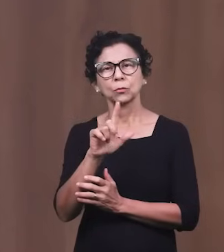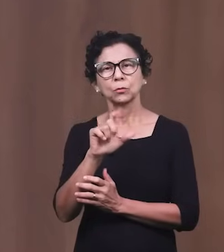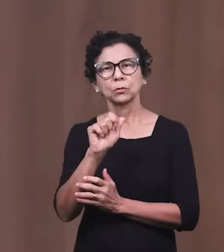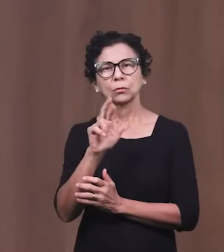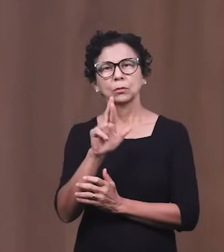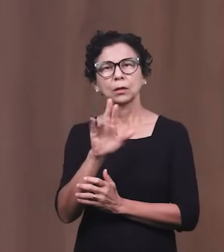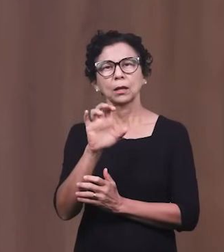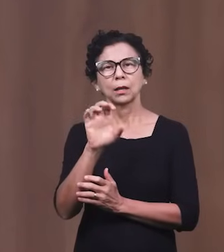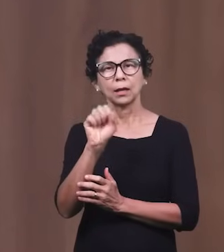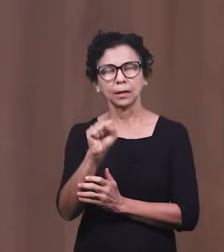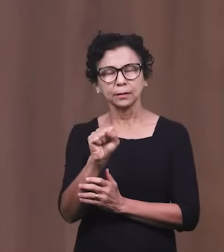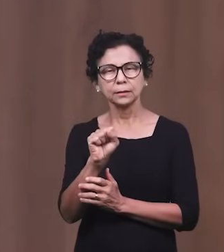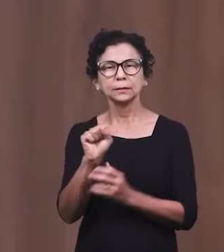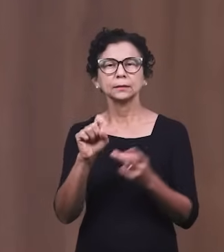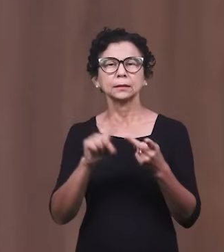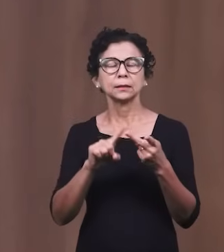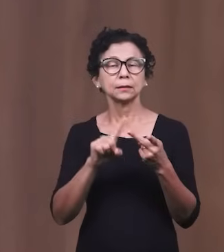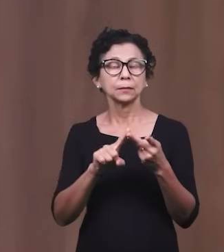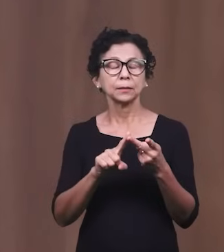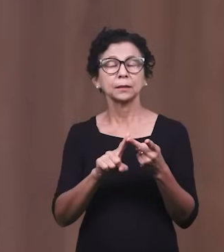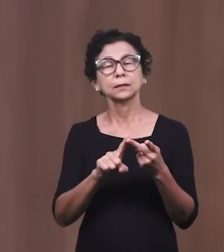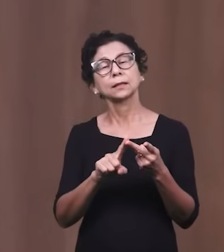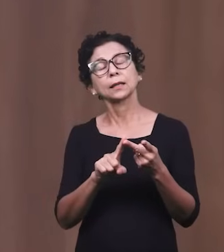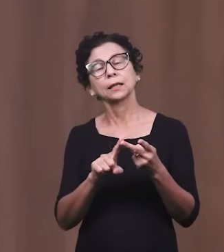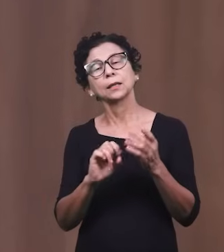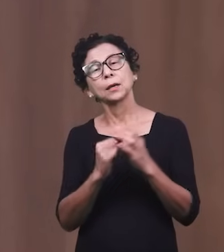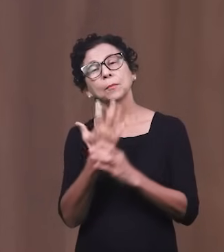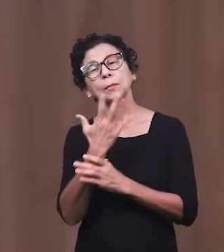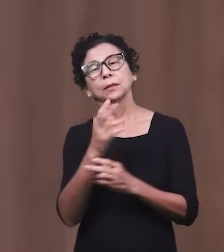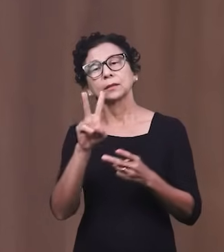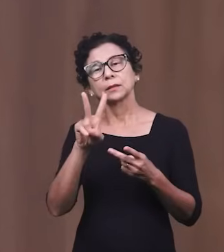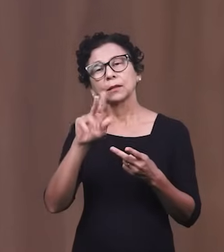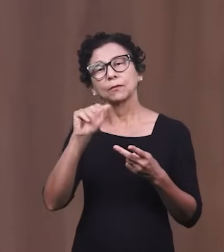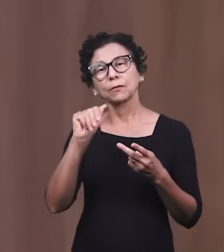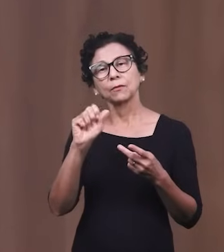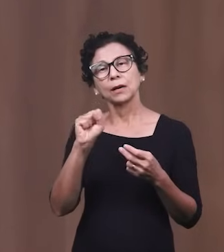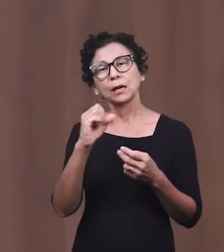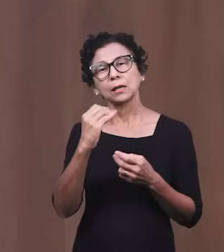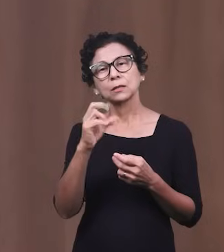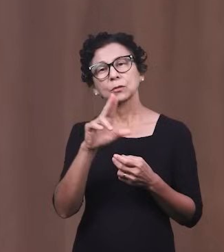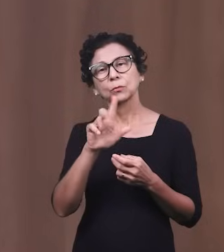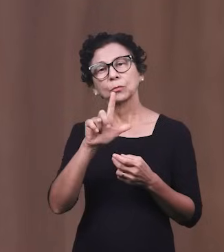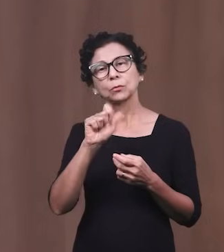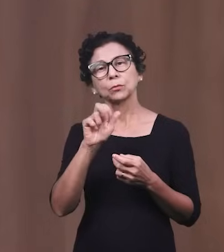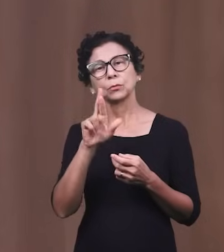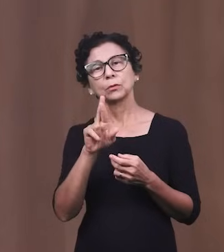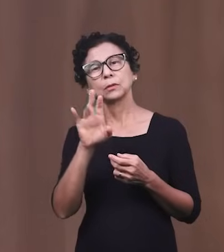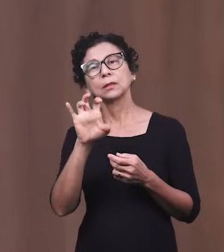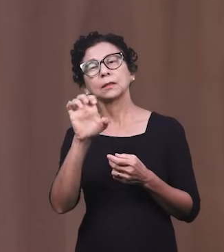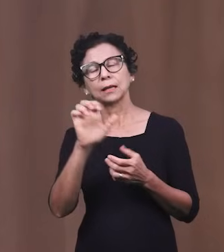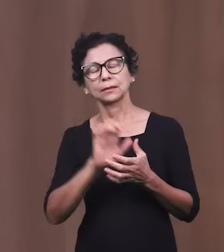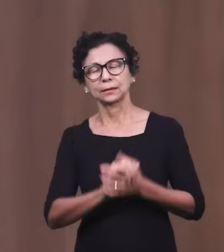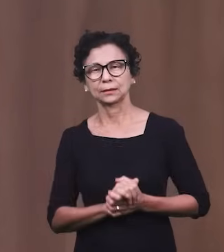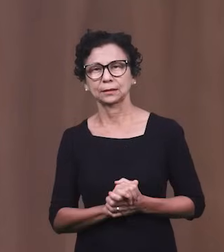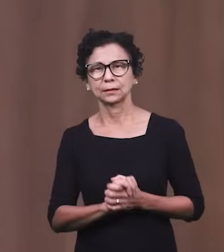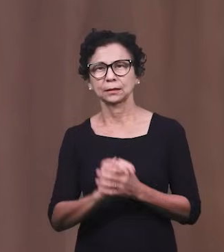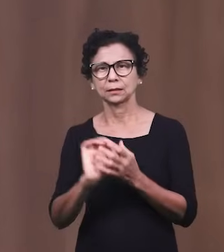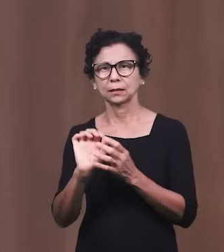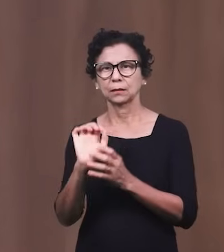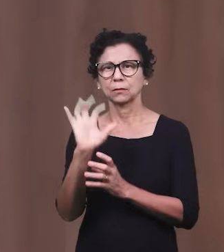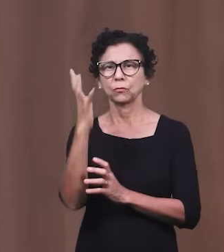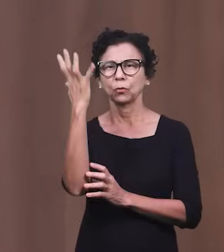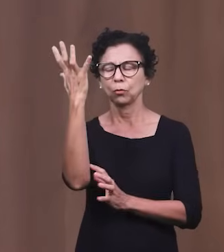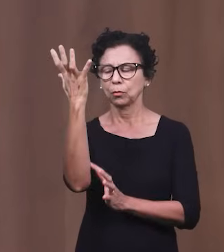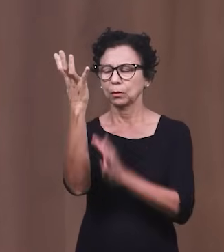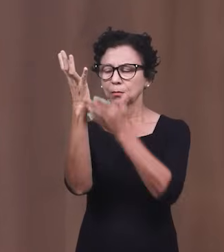desses principais desses órgãos básicos das plantas né a raiz o caule as folhas para depois a gente tentar fazer